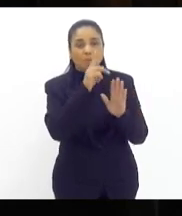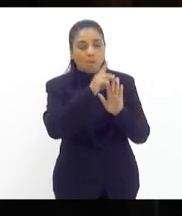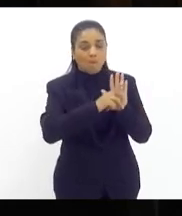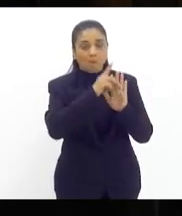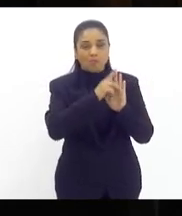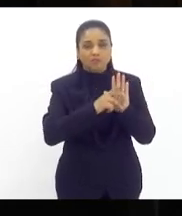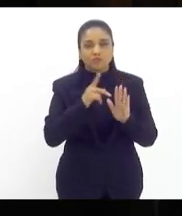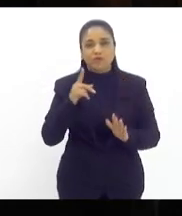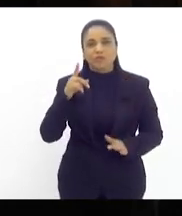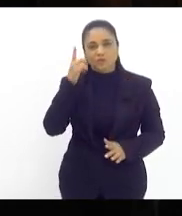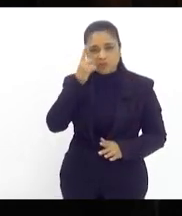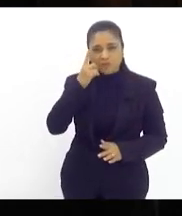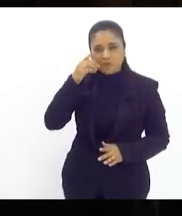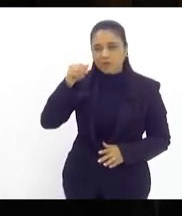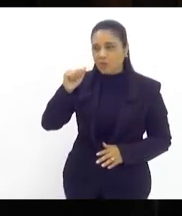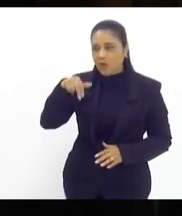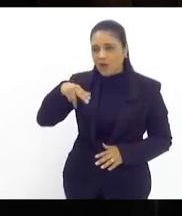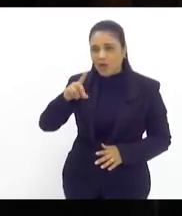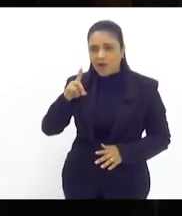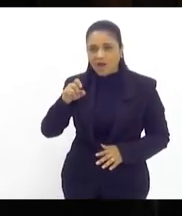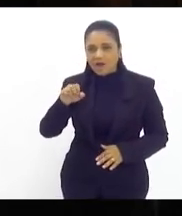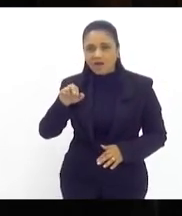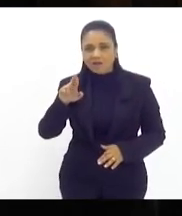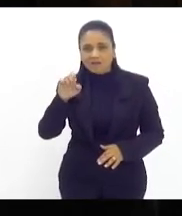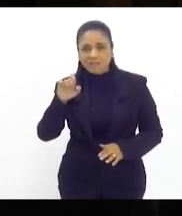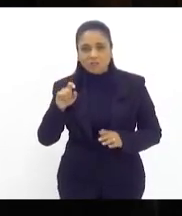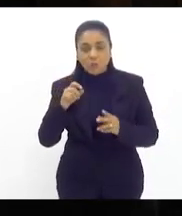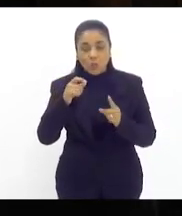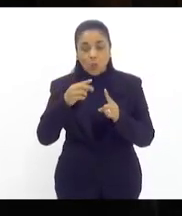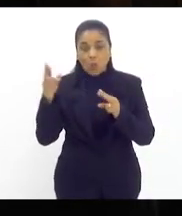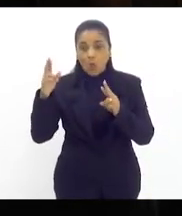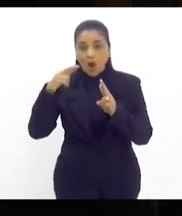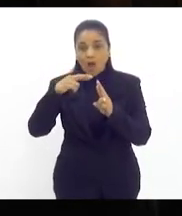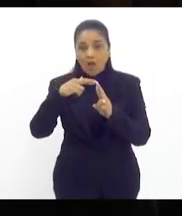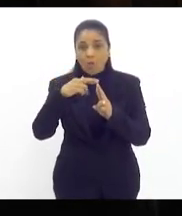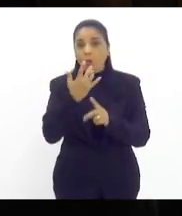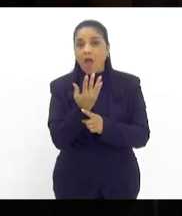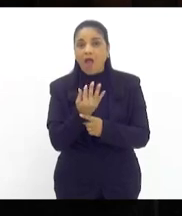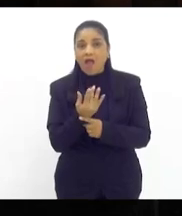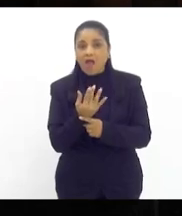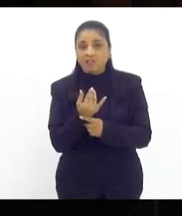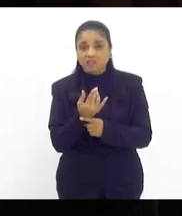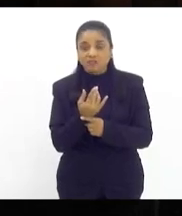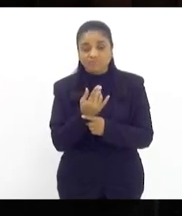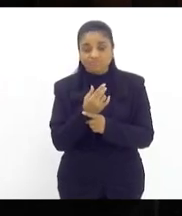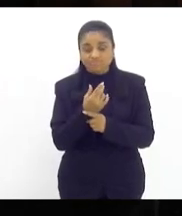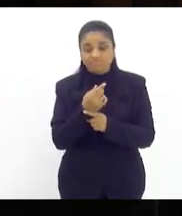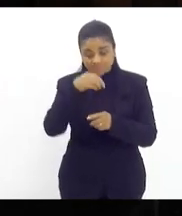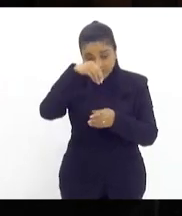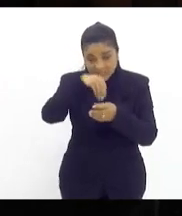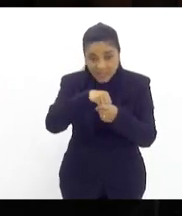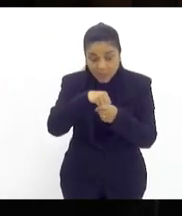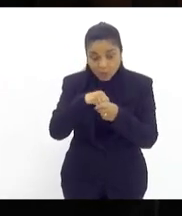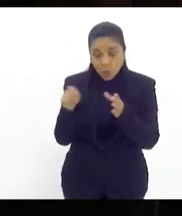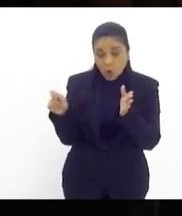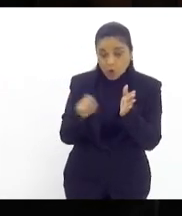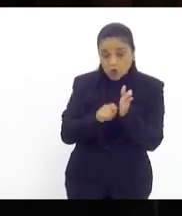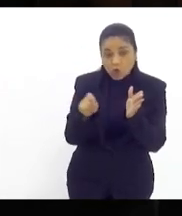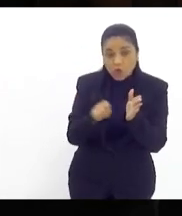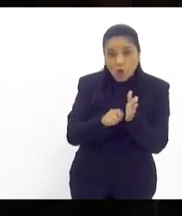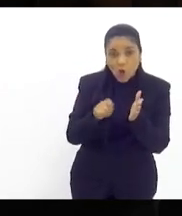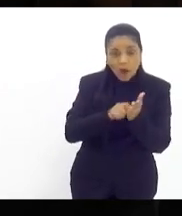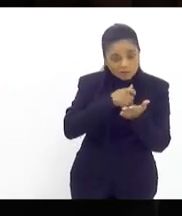visava levar a UERJ que se transformou numa cracolândia e eu tive lá e vi consumo de droga